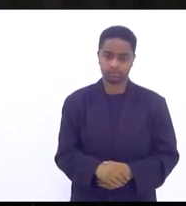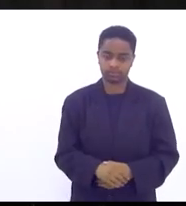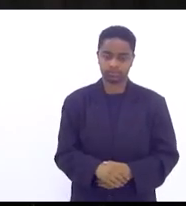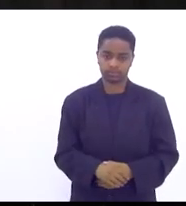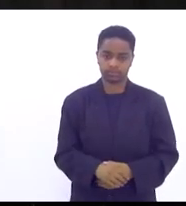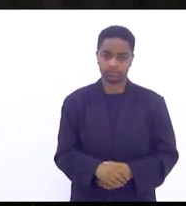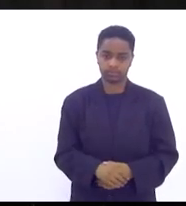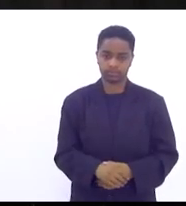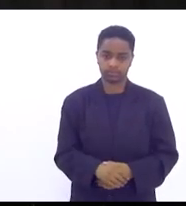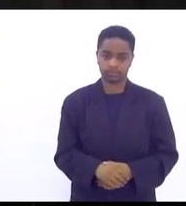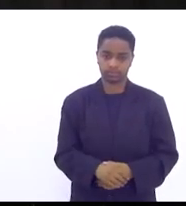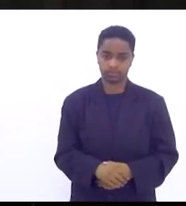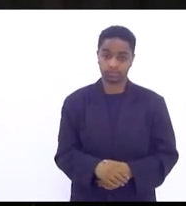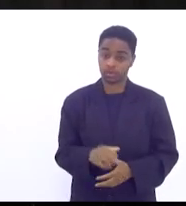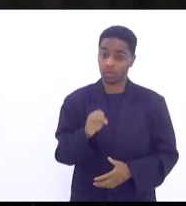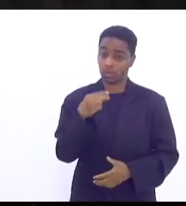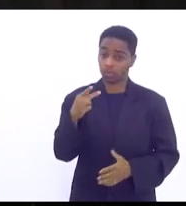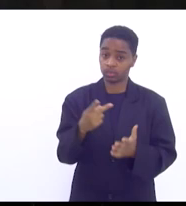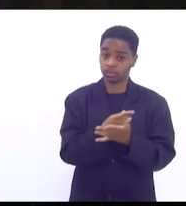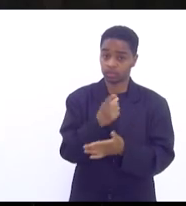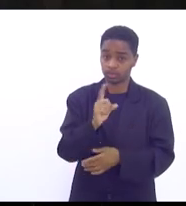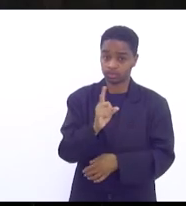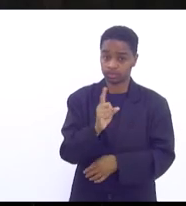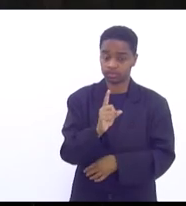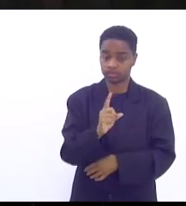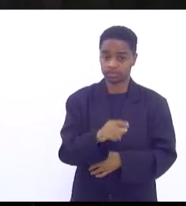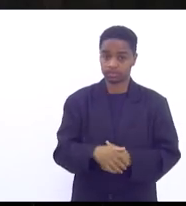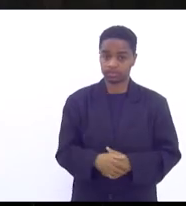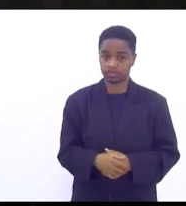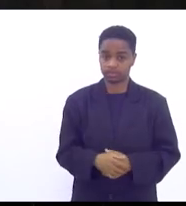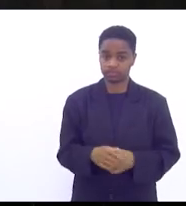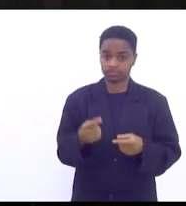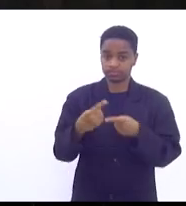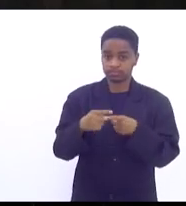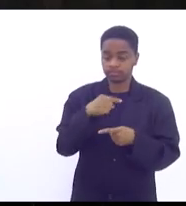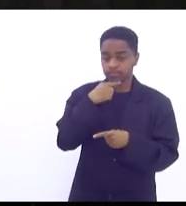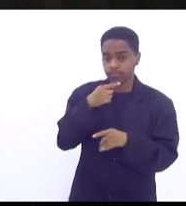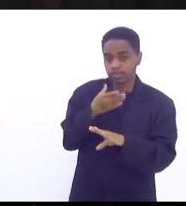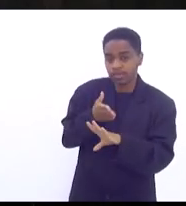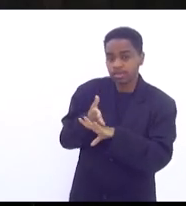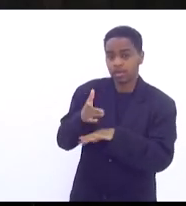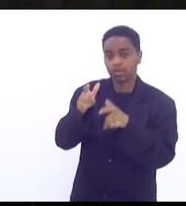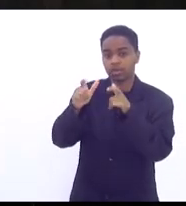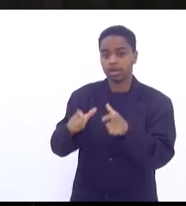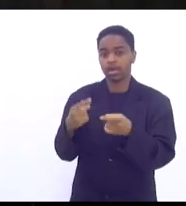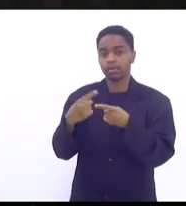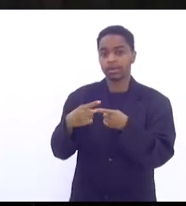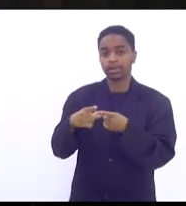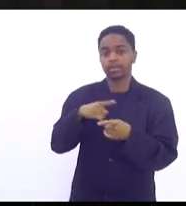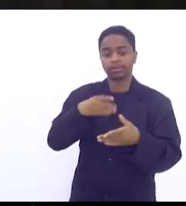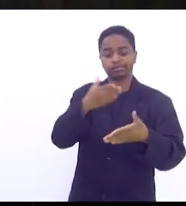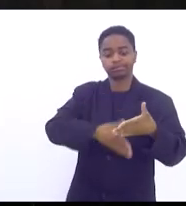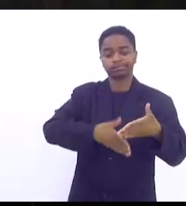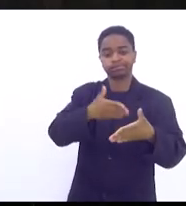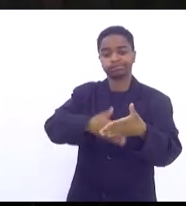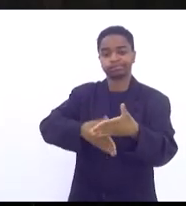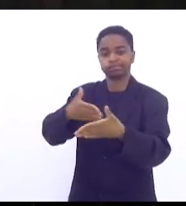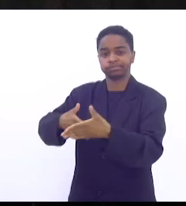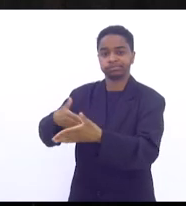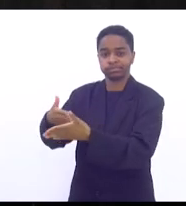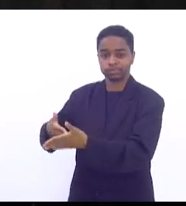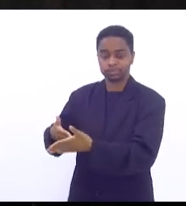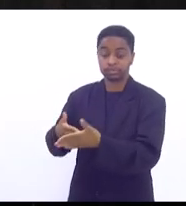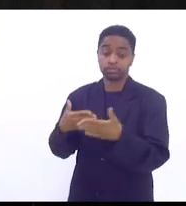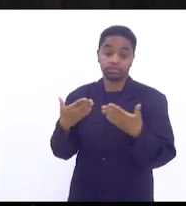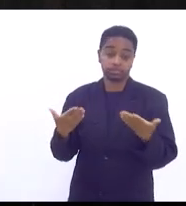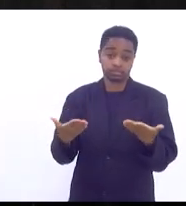Ou não é isso que acontece? Você não consegue entrar dentro de comunidades onde eles colocam aqueles obstáculos. Então,